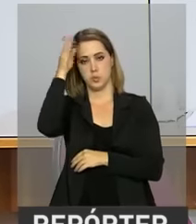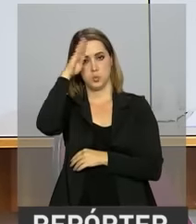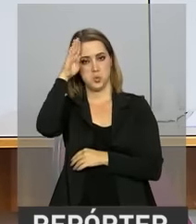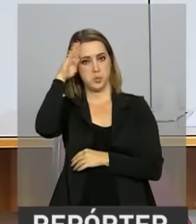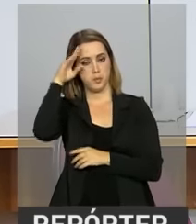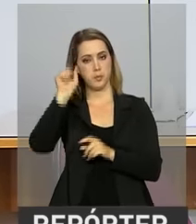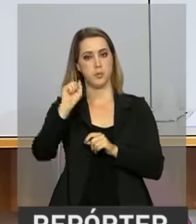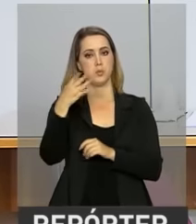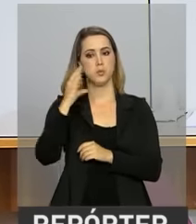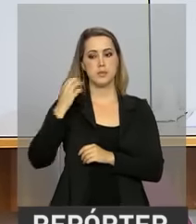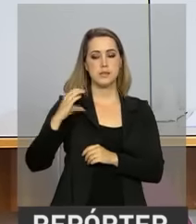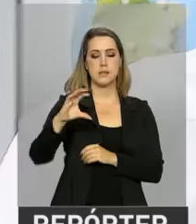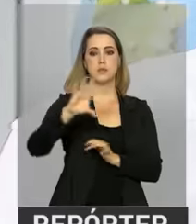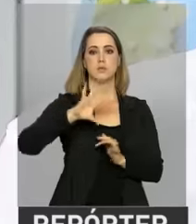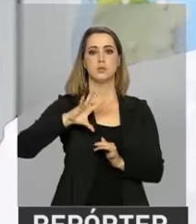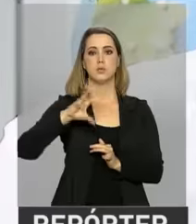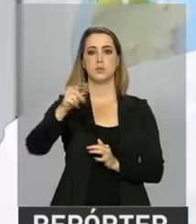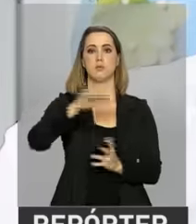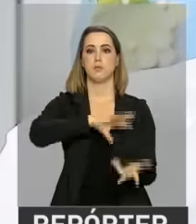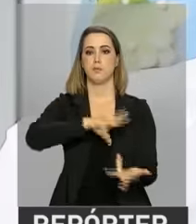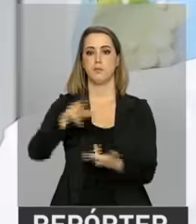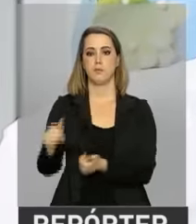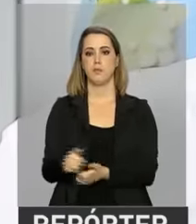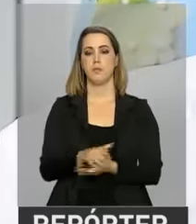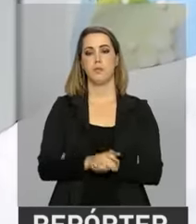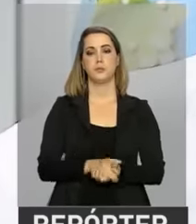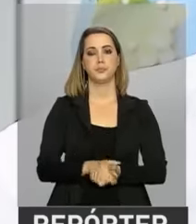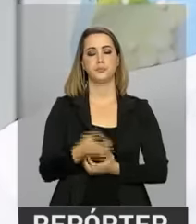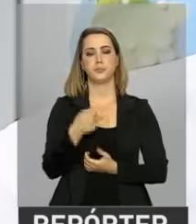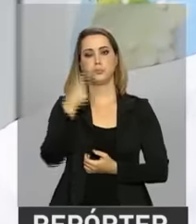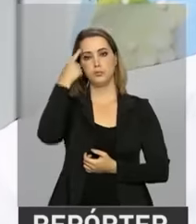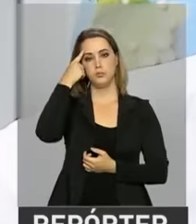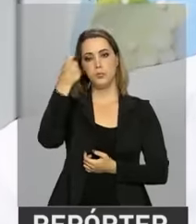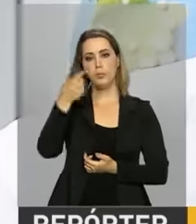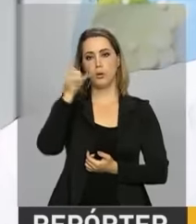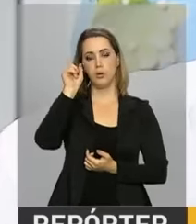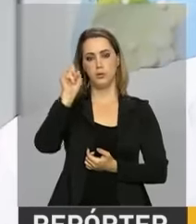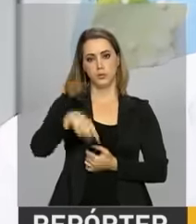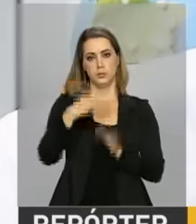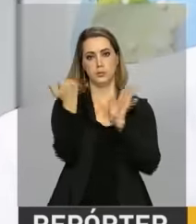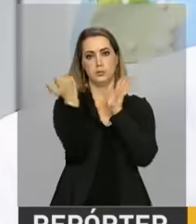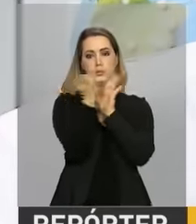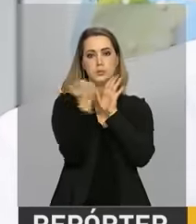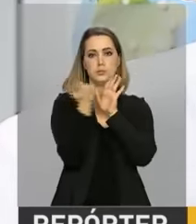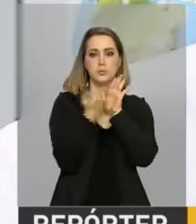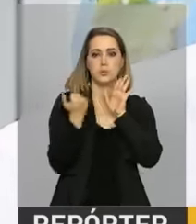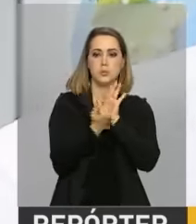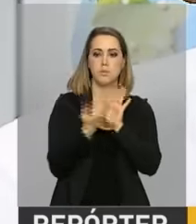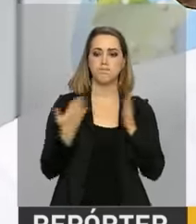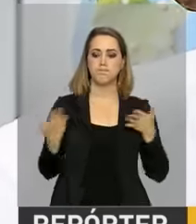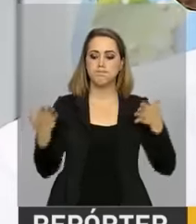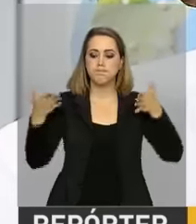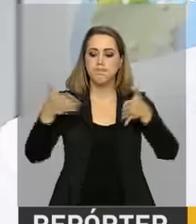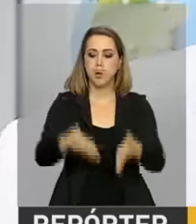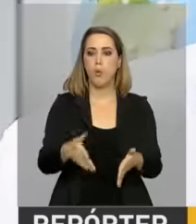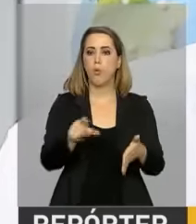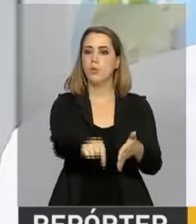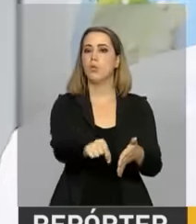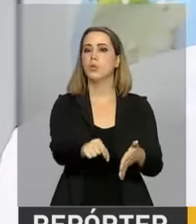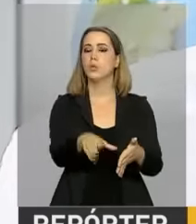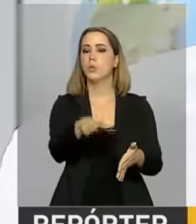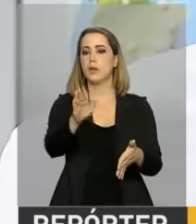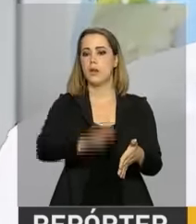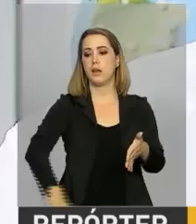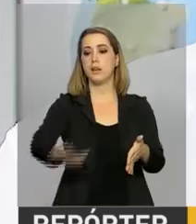cientistas do mundo inteiro A ideia é que eh o programa ele atinge as crianças e